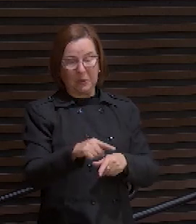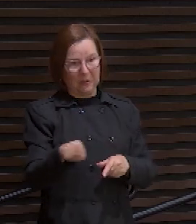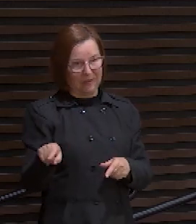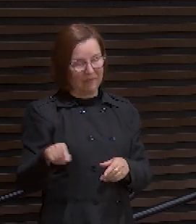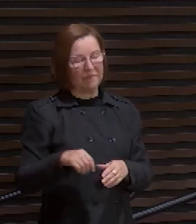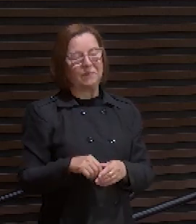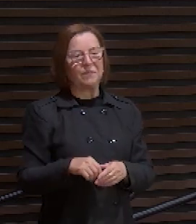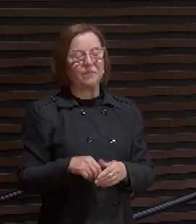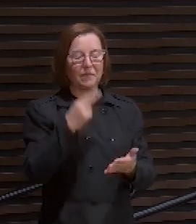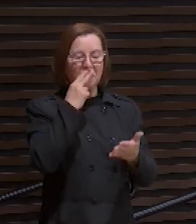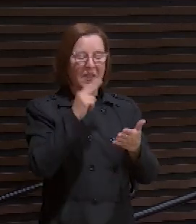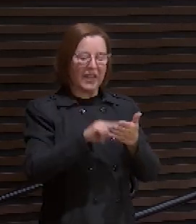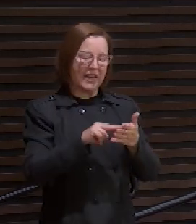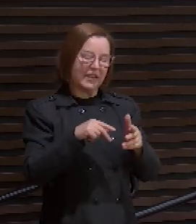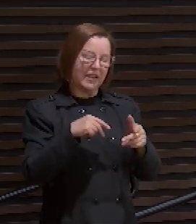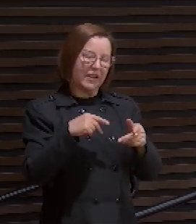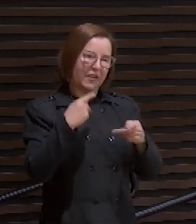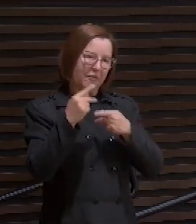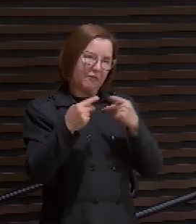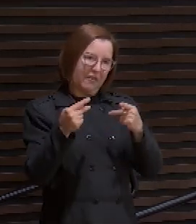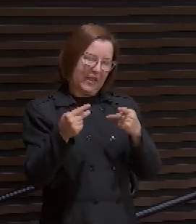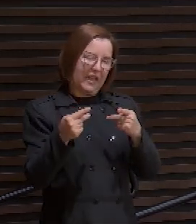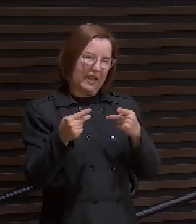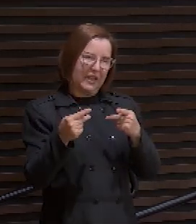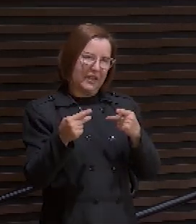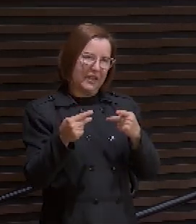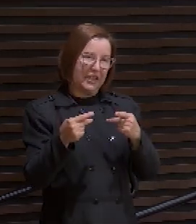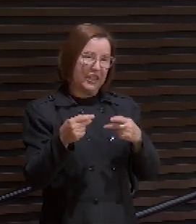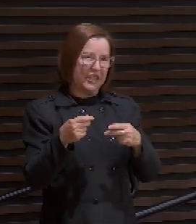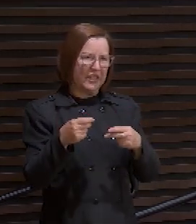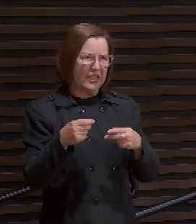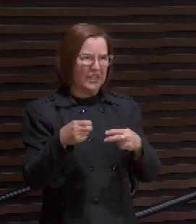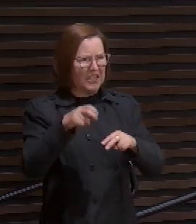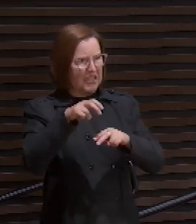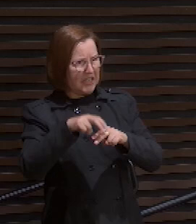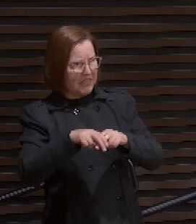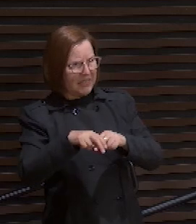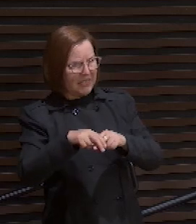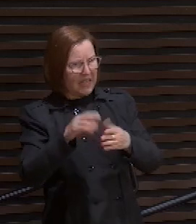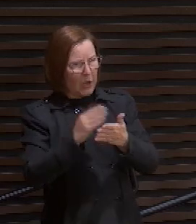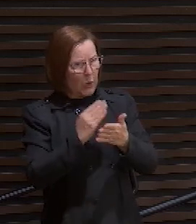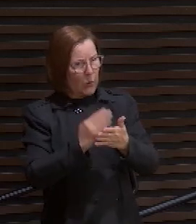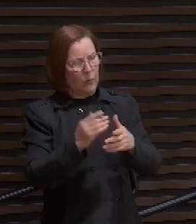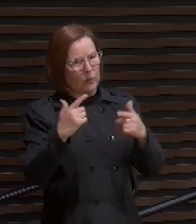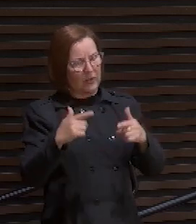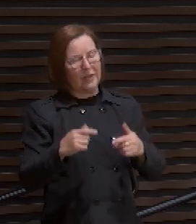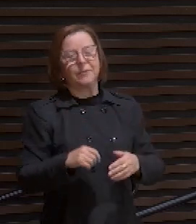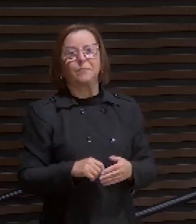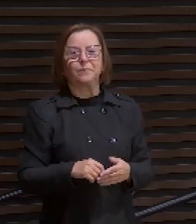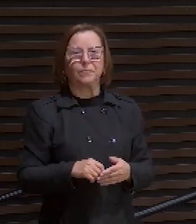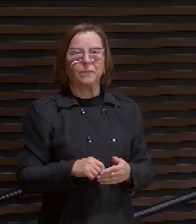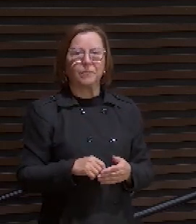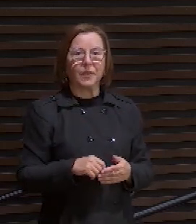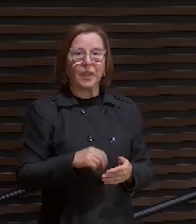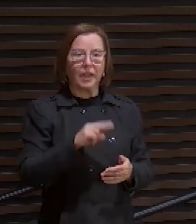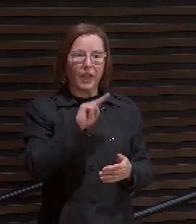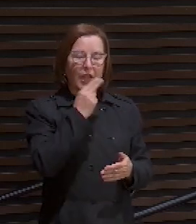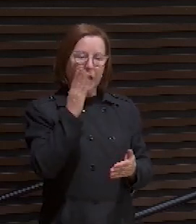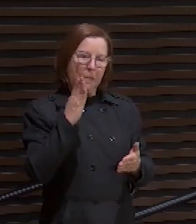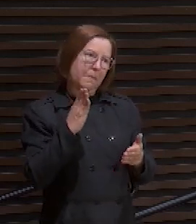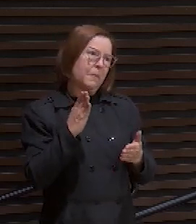assentar em alguns lugares. Nós vamos primeiro olhar em Hebreus capítulo 1, versos 3 e